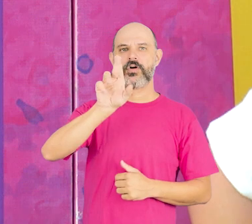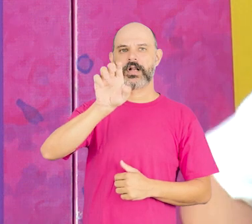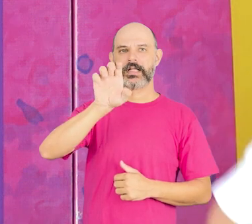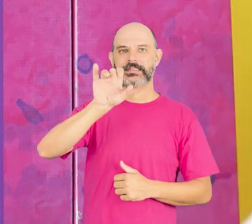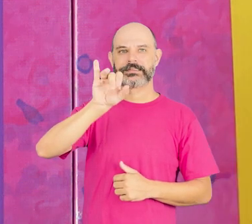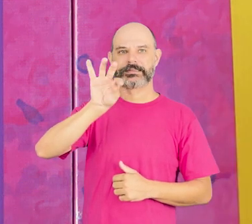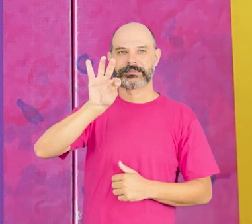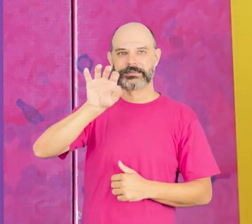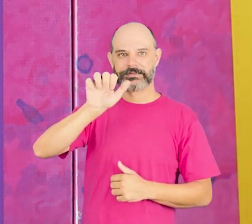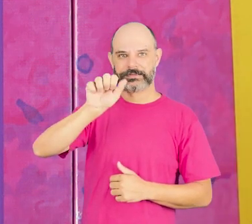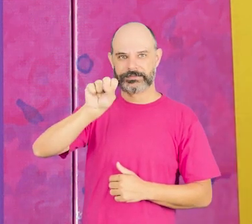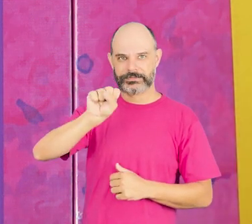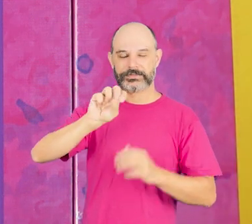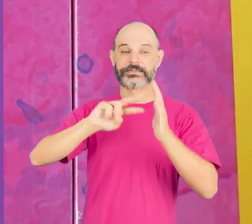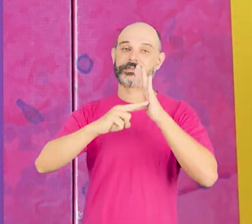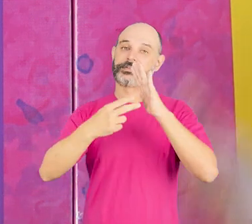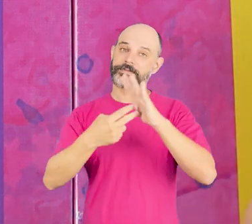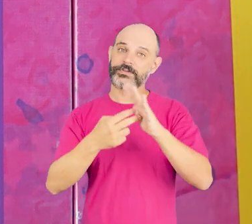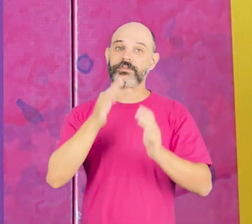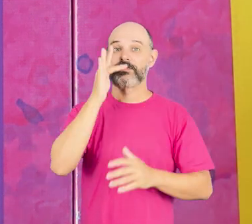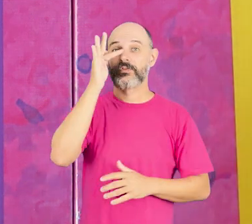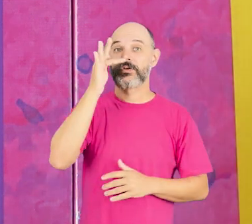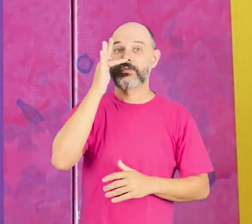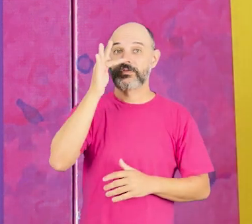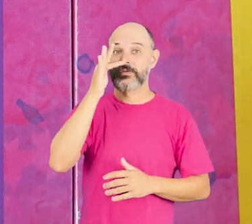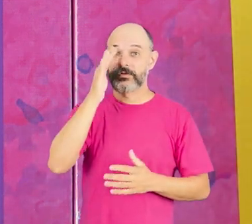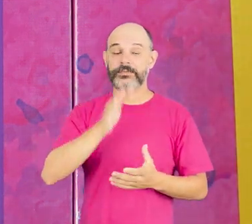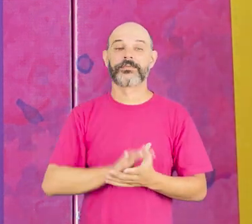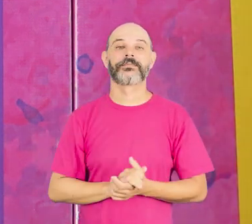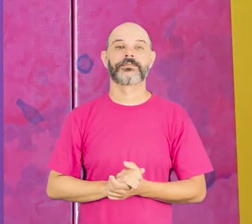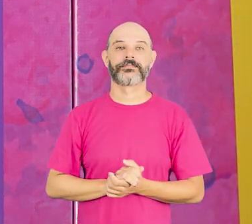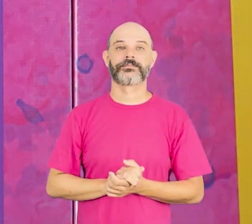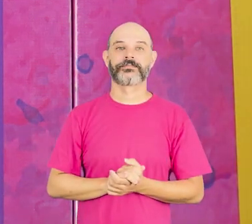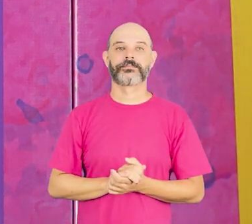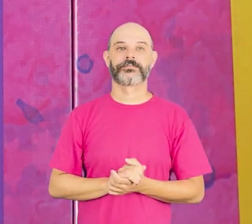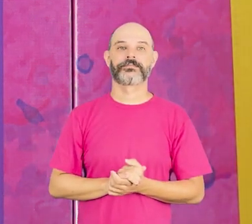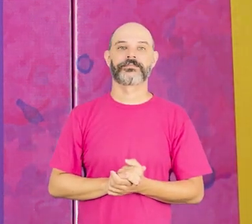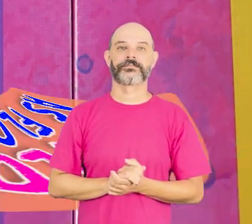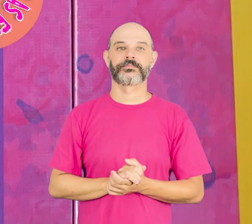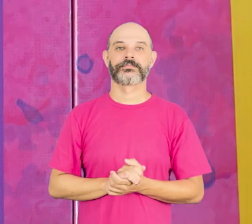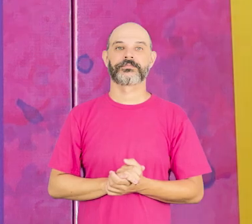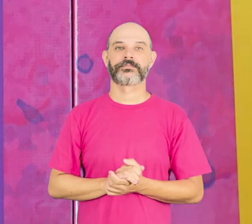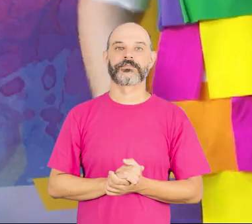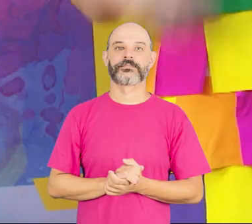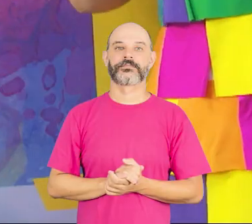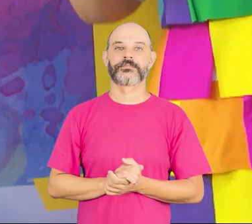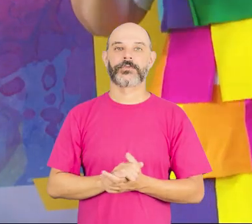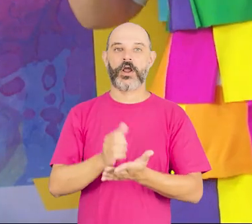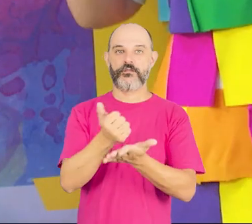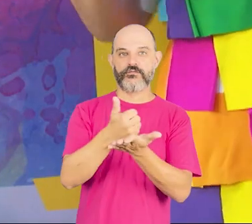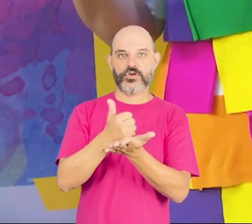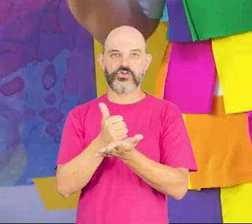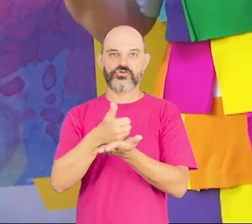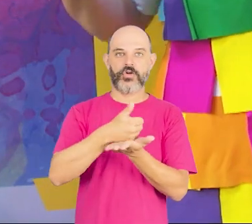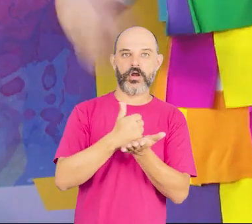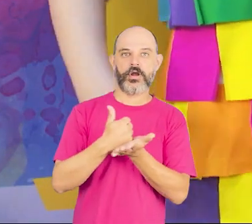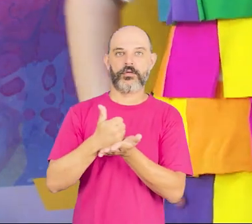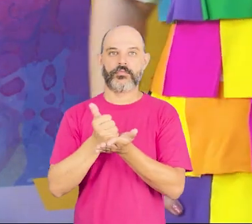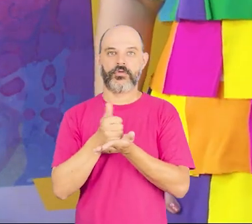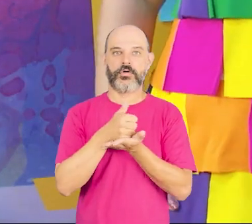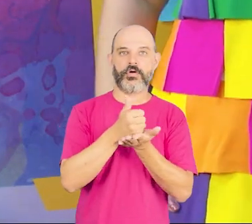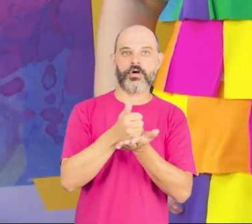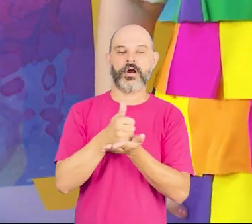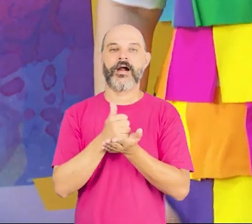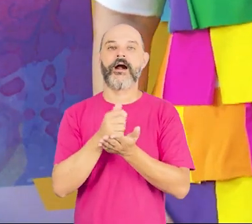quer dizer florzinhas. As florzinhas, las florecitas. E videogame,